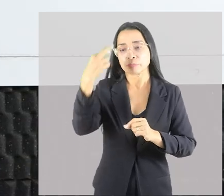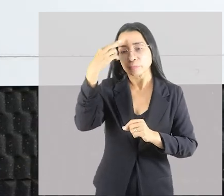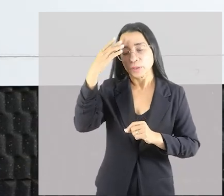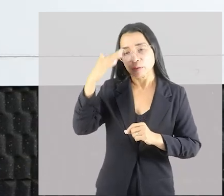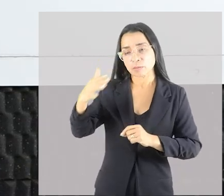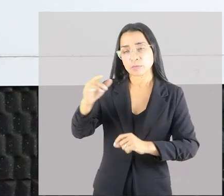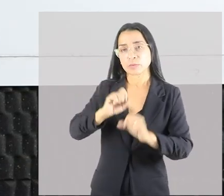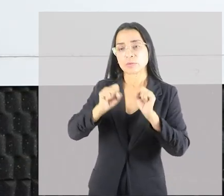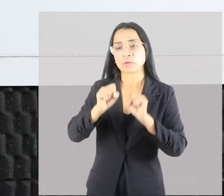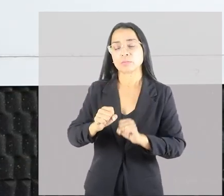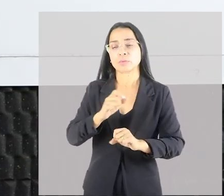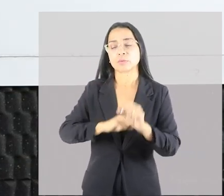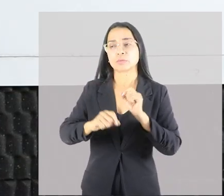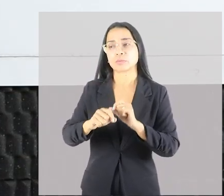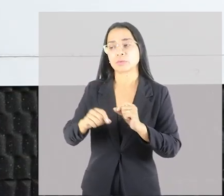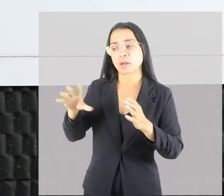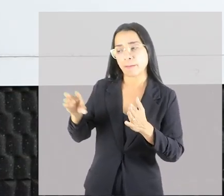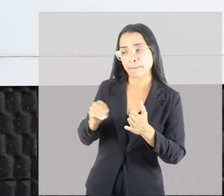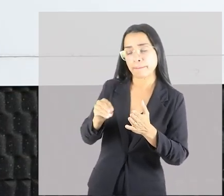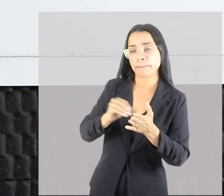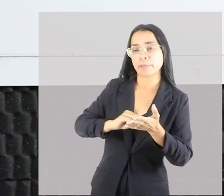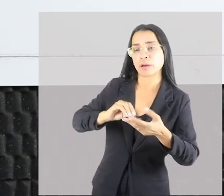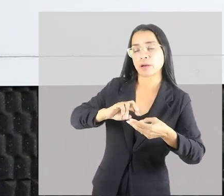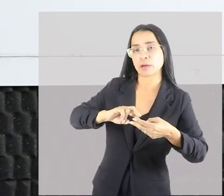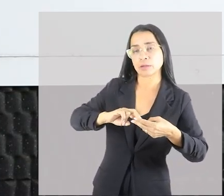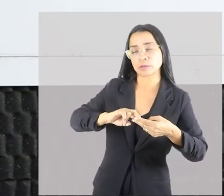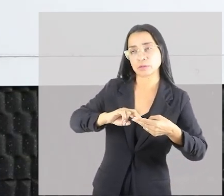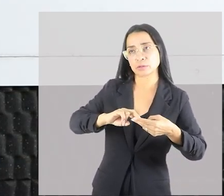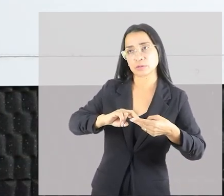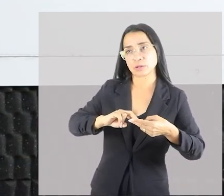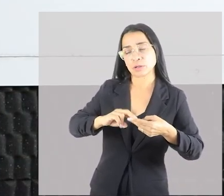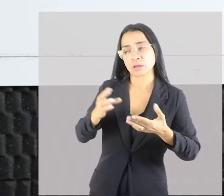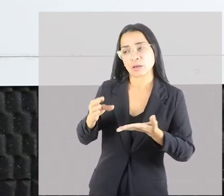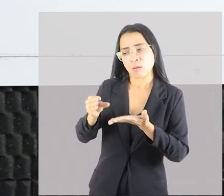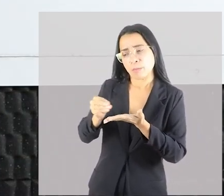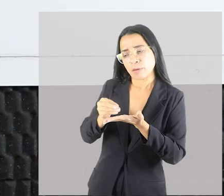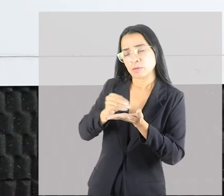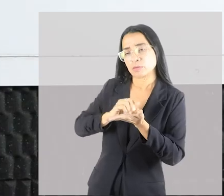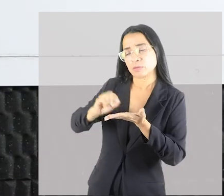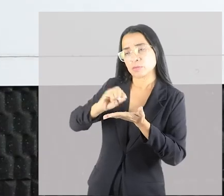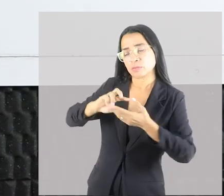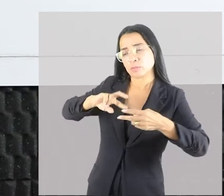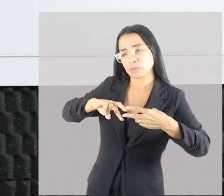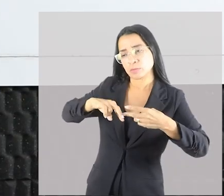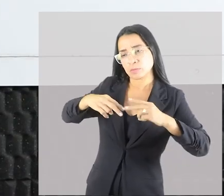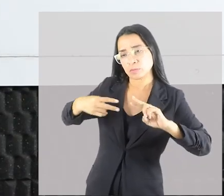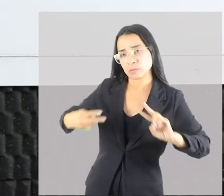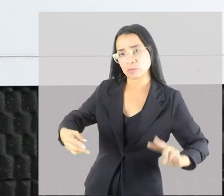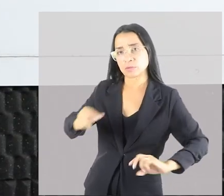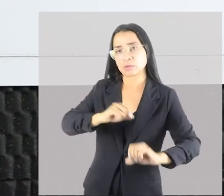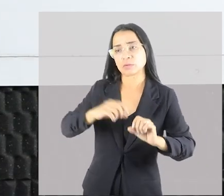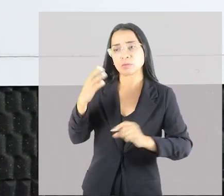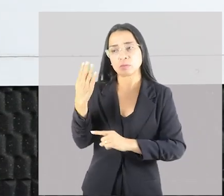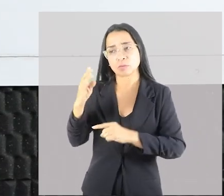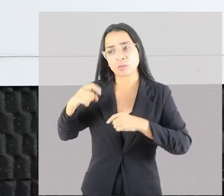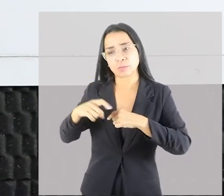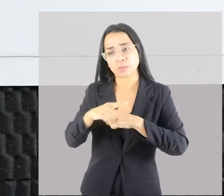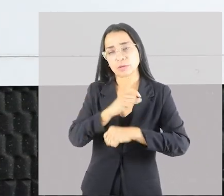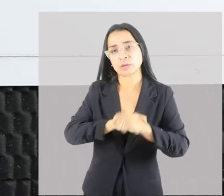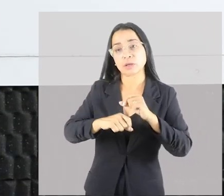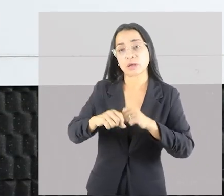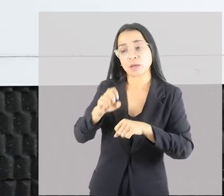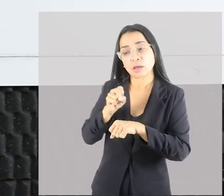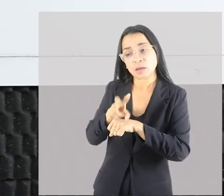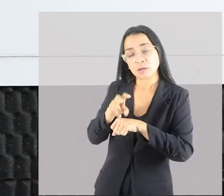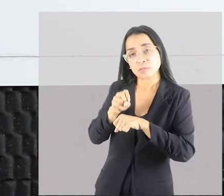que eu posso pegar uma parte do material genético de uma bactéria, uma parte do material genético de um vírus e criar